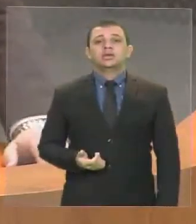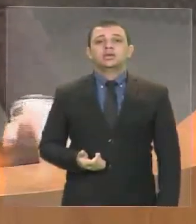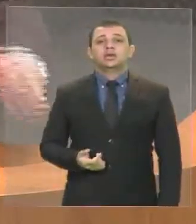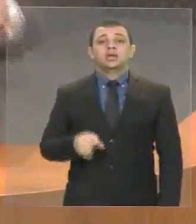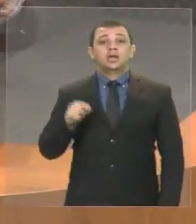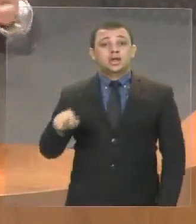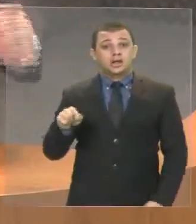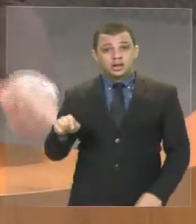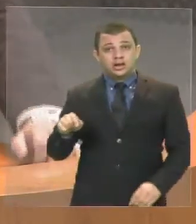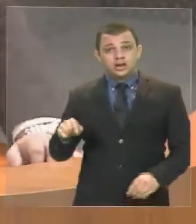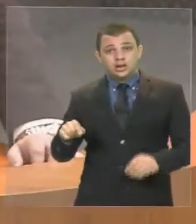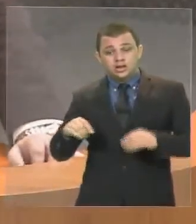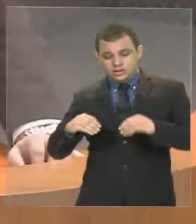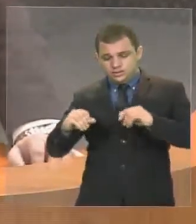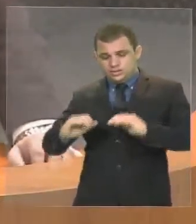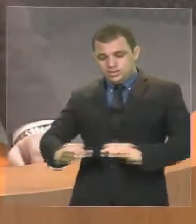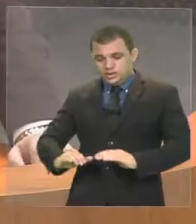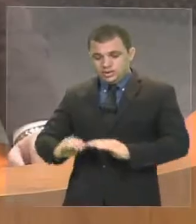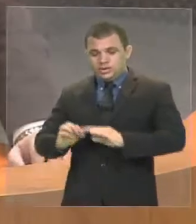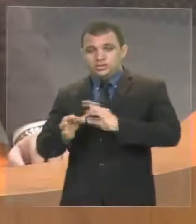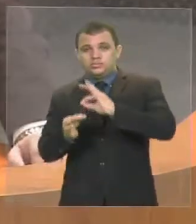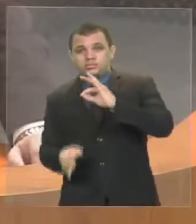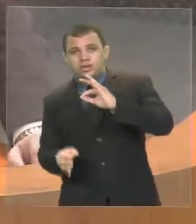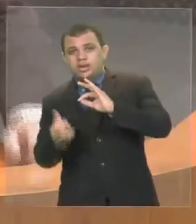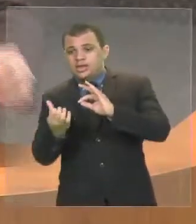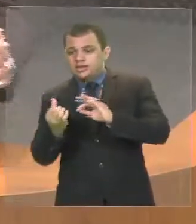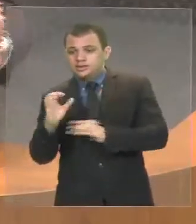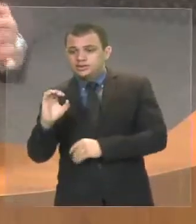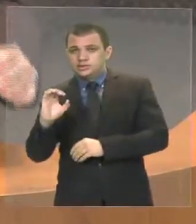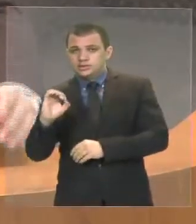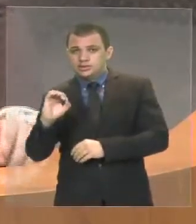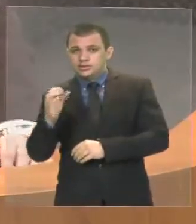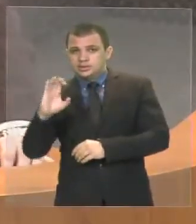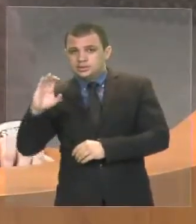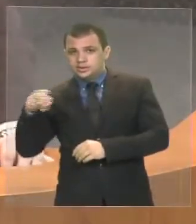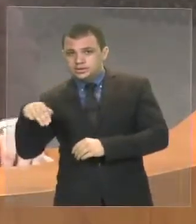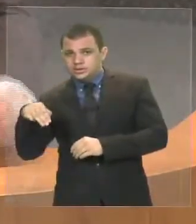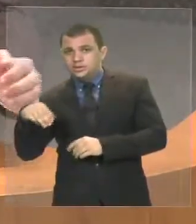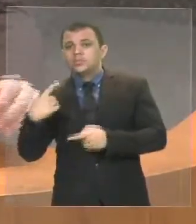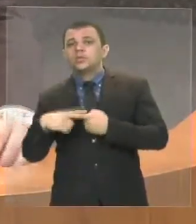para que possibilite o boi cair de forma que não venha machucá-lo.